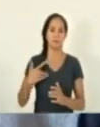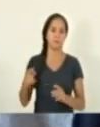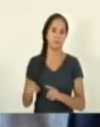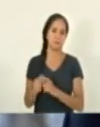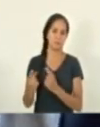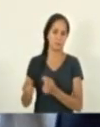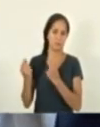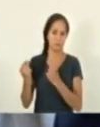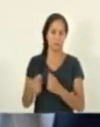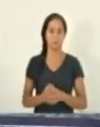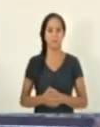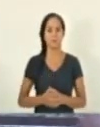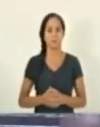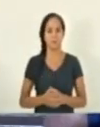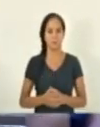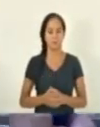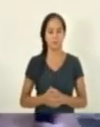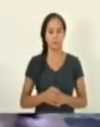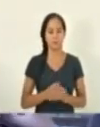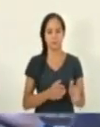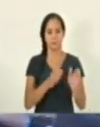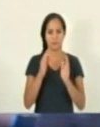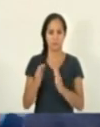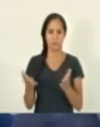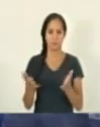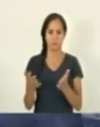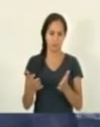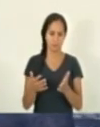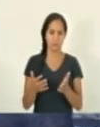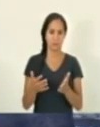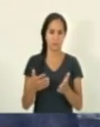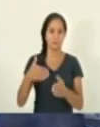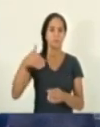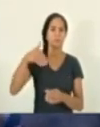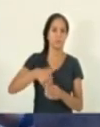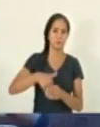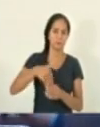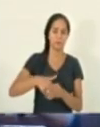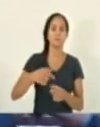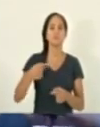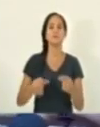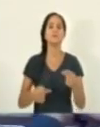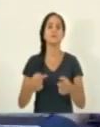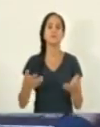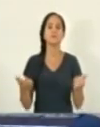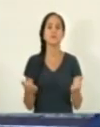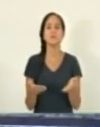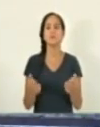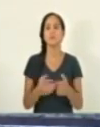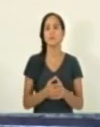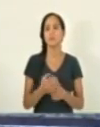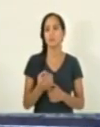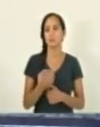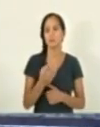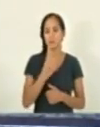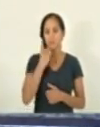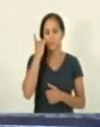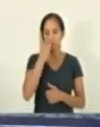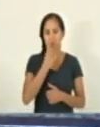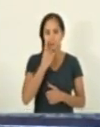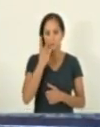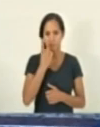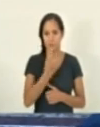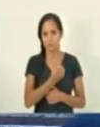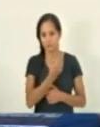de Finanças. Segunda fase do expediente, nesse caso sujeito à deliberação. Já temos quórum suficiente aqui no